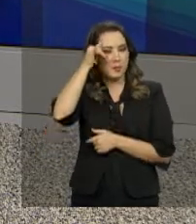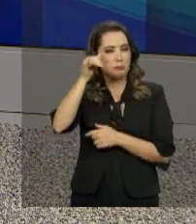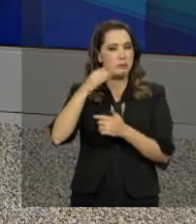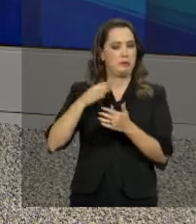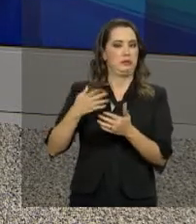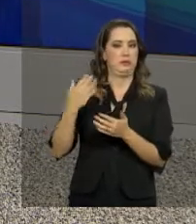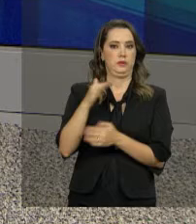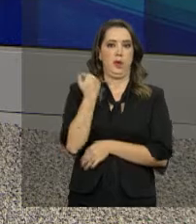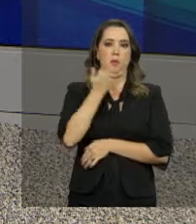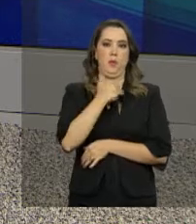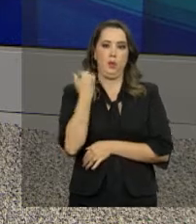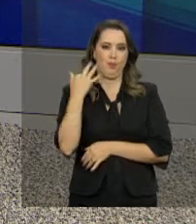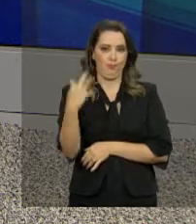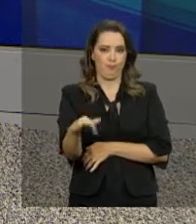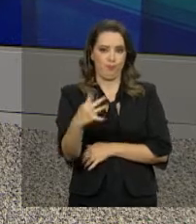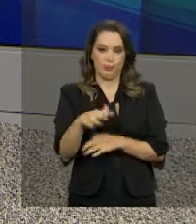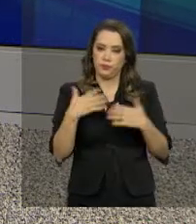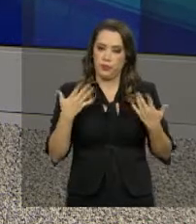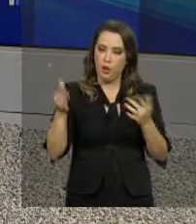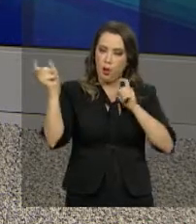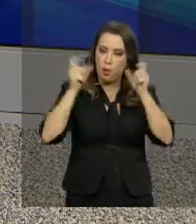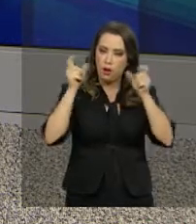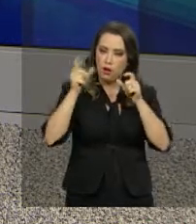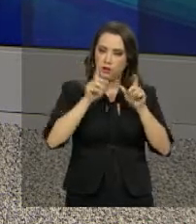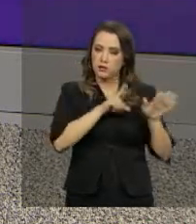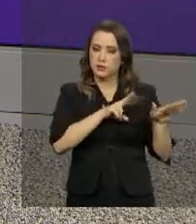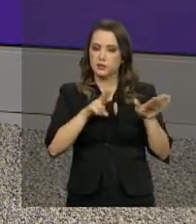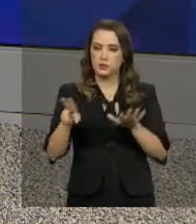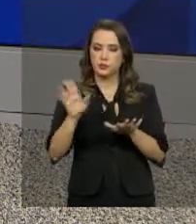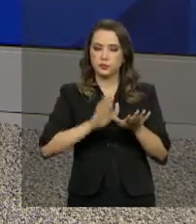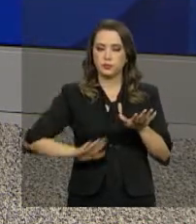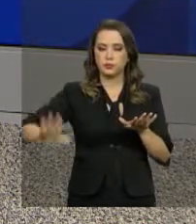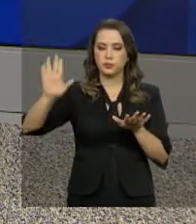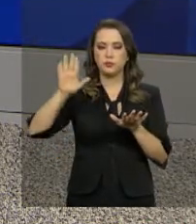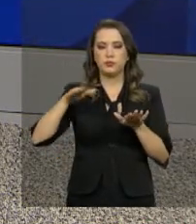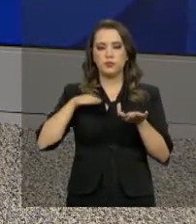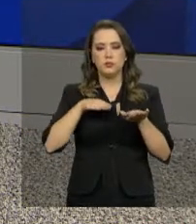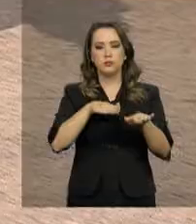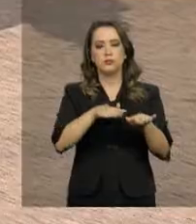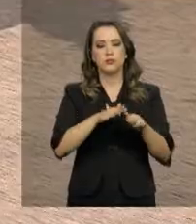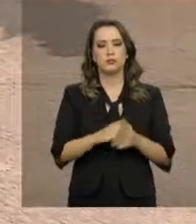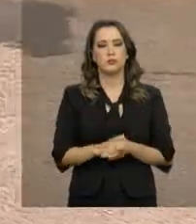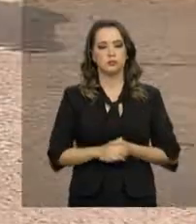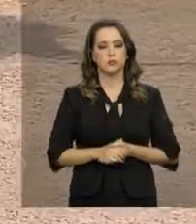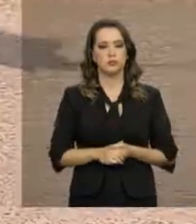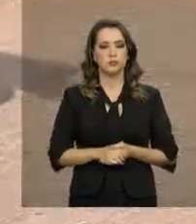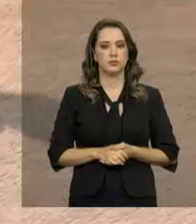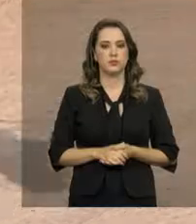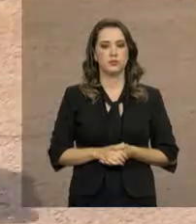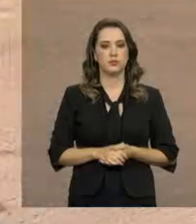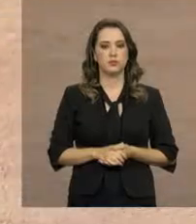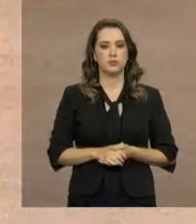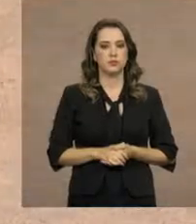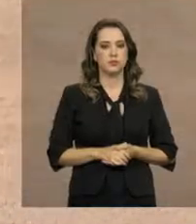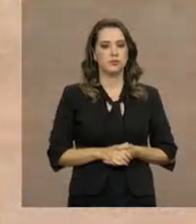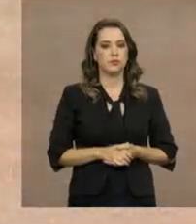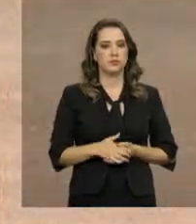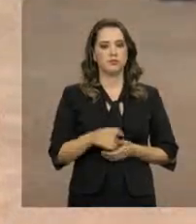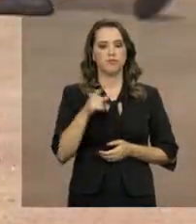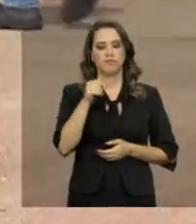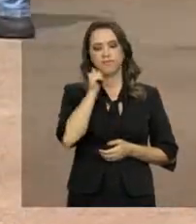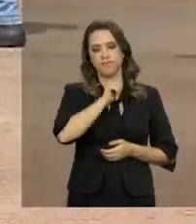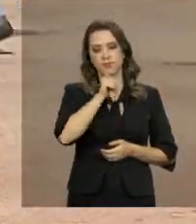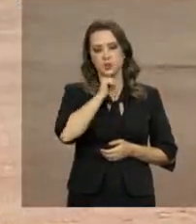mortes este é o alerta da semana nacional de trânsito deste ano a gente sofreu um